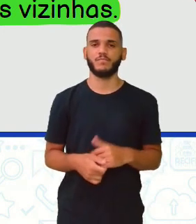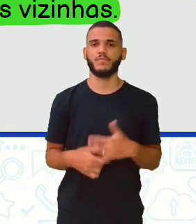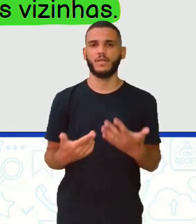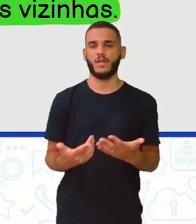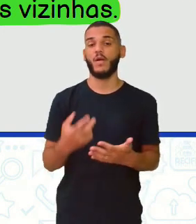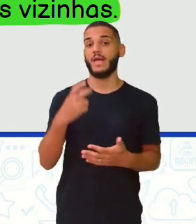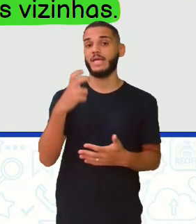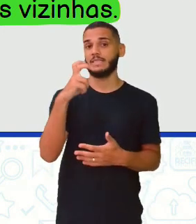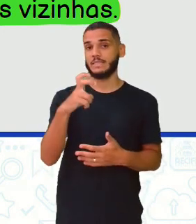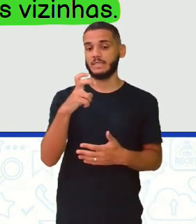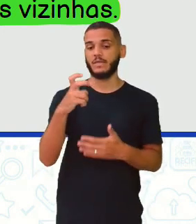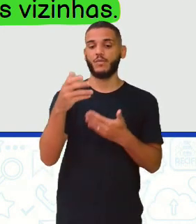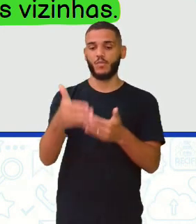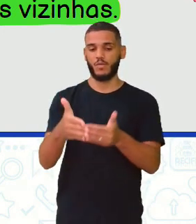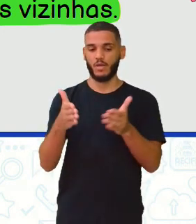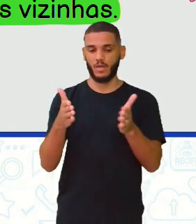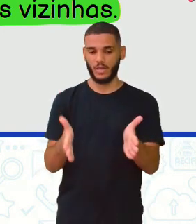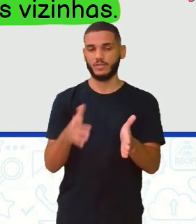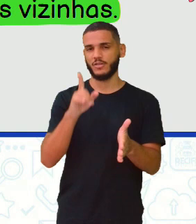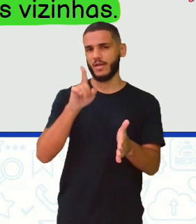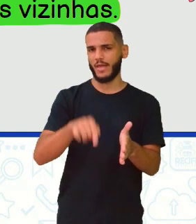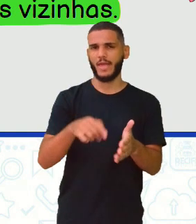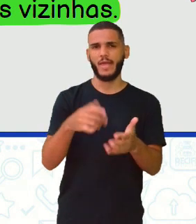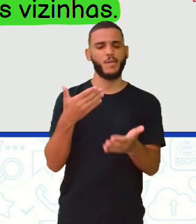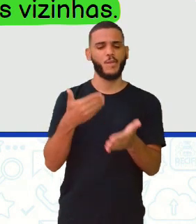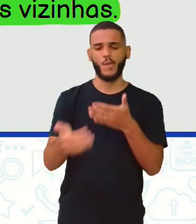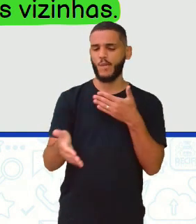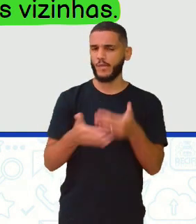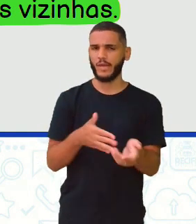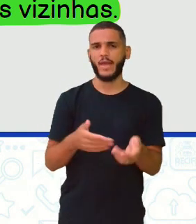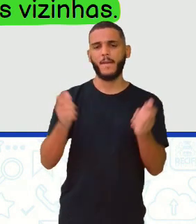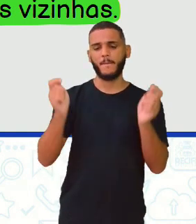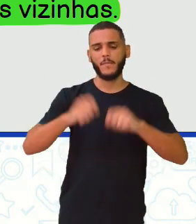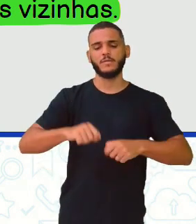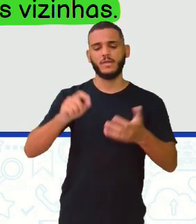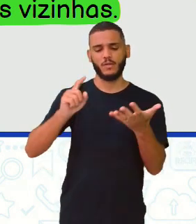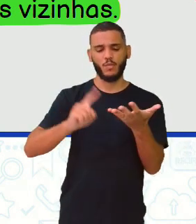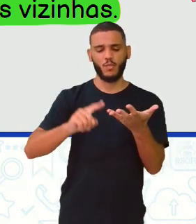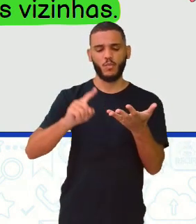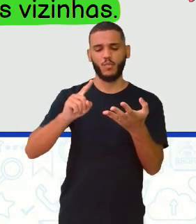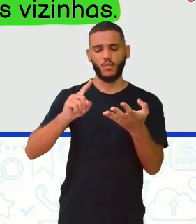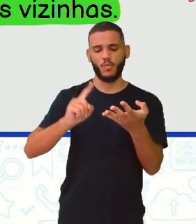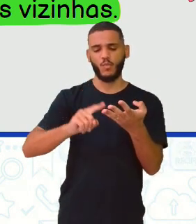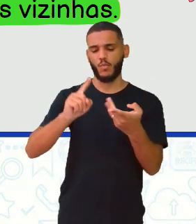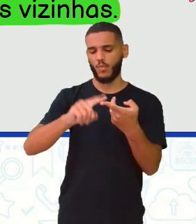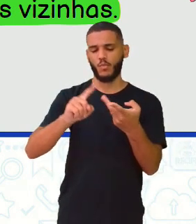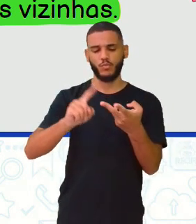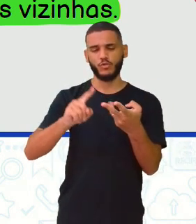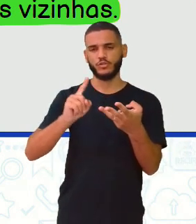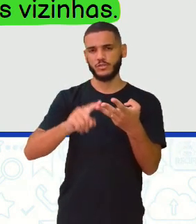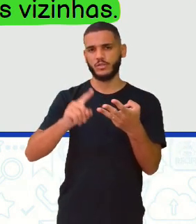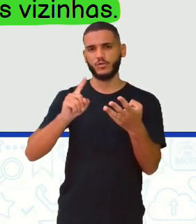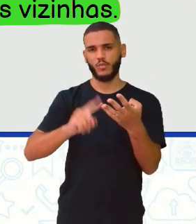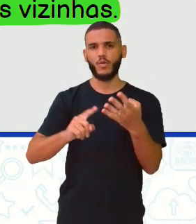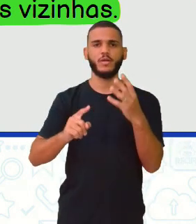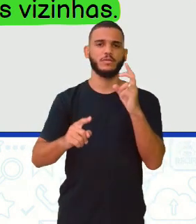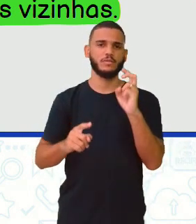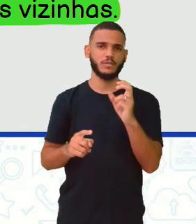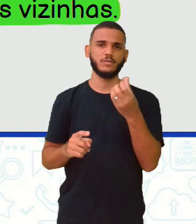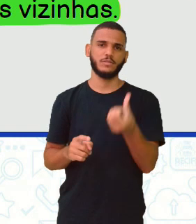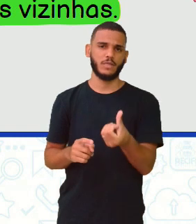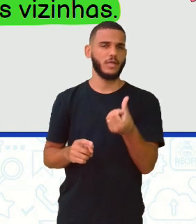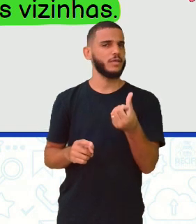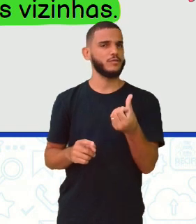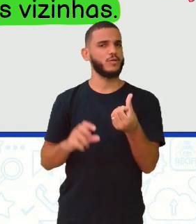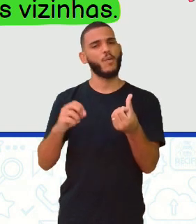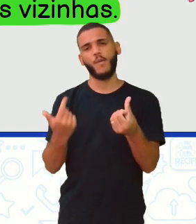as 5 consecutivas são quaisquer 5. Pode ser 1, 2, 3, 4, 5, ou 2, 3, 4, 5,